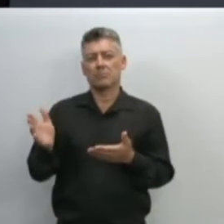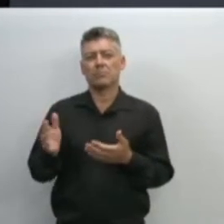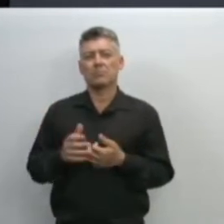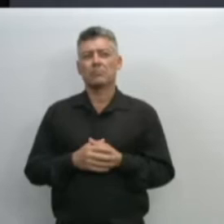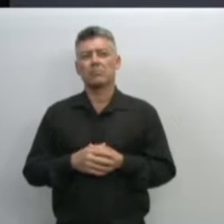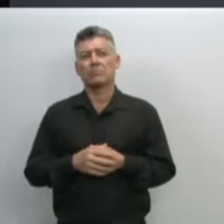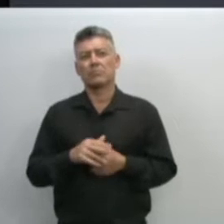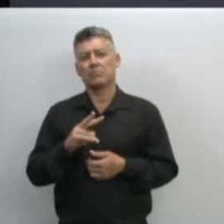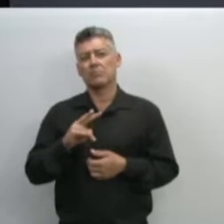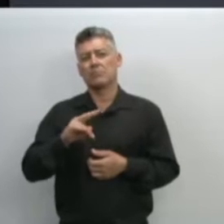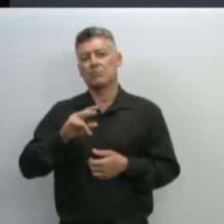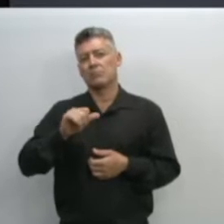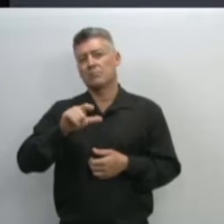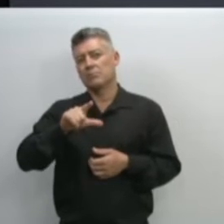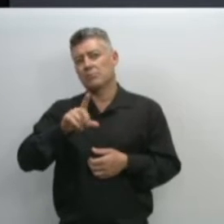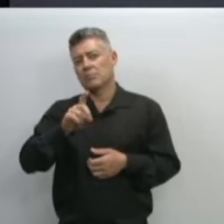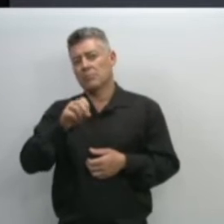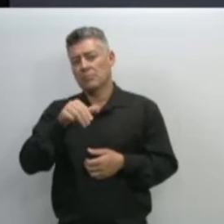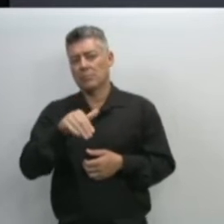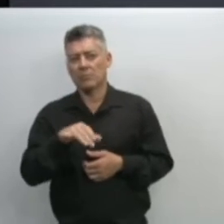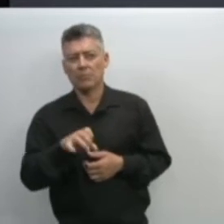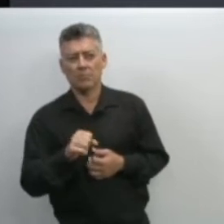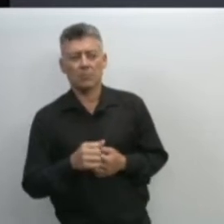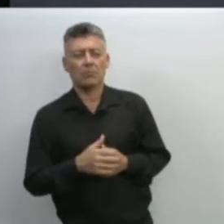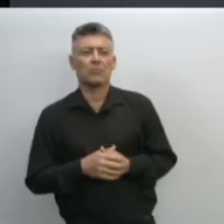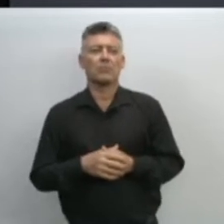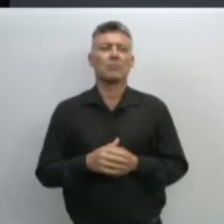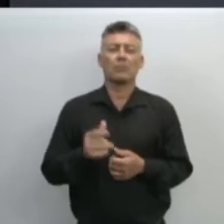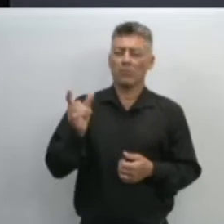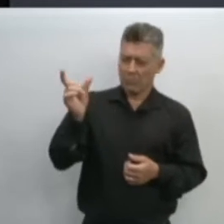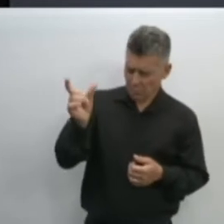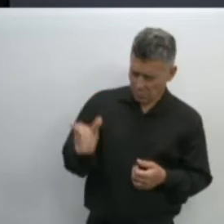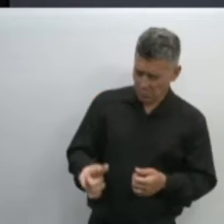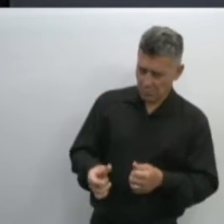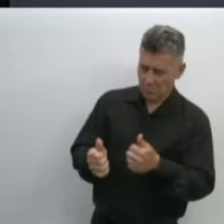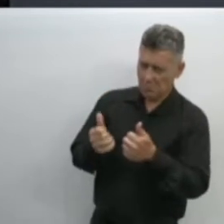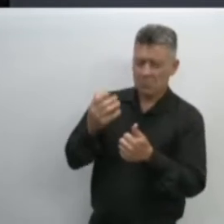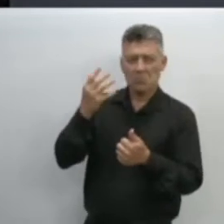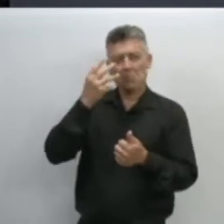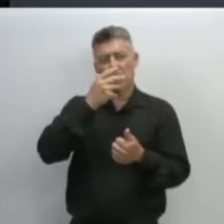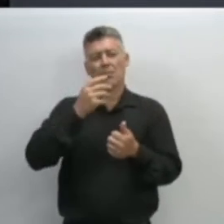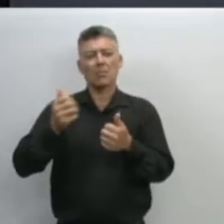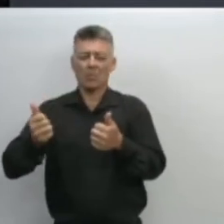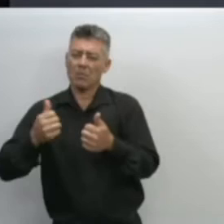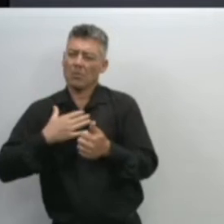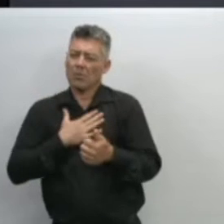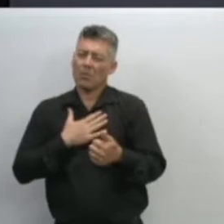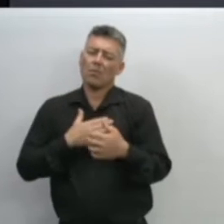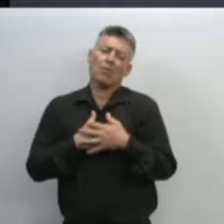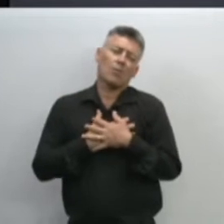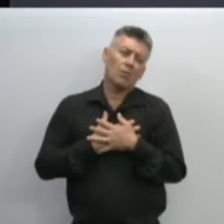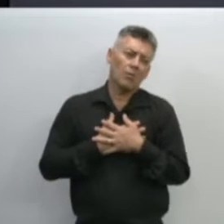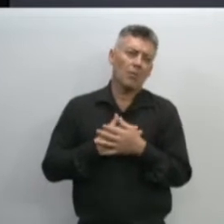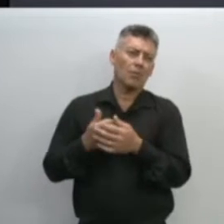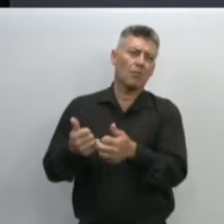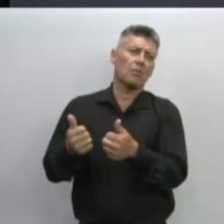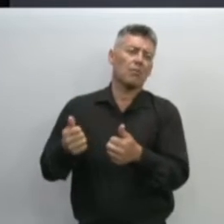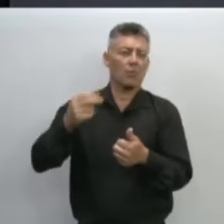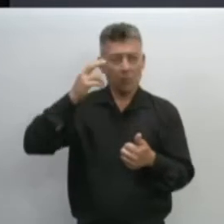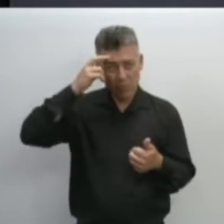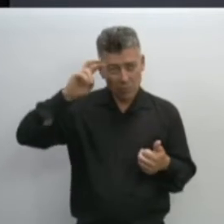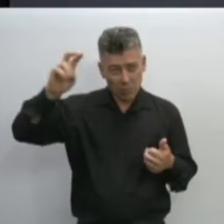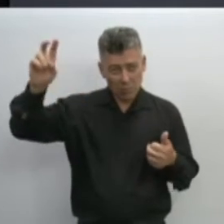Valdones, que é uma figura carismática, é uma figura que tanto fomenta a